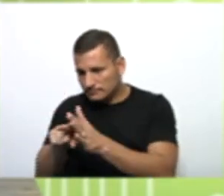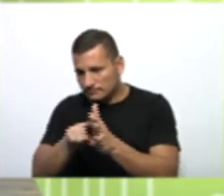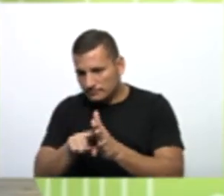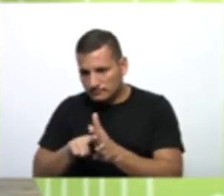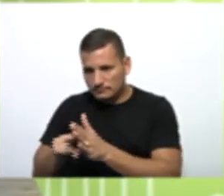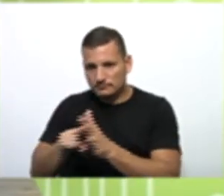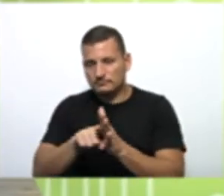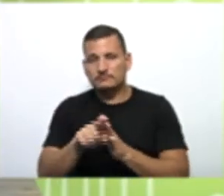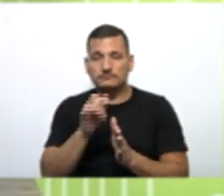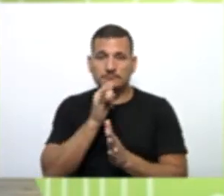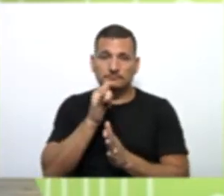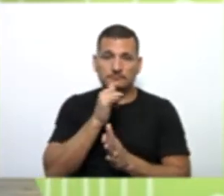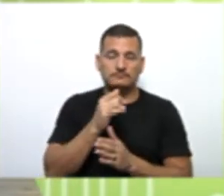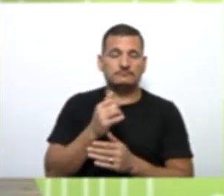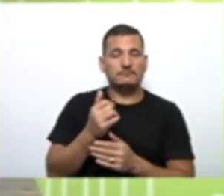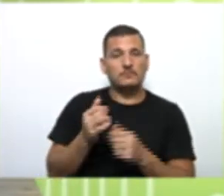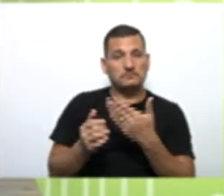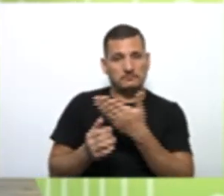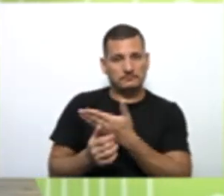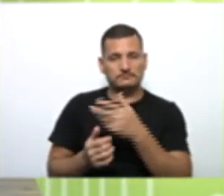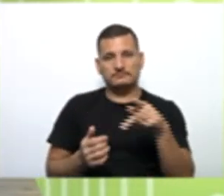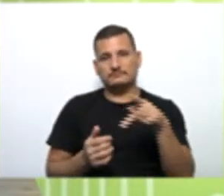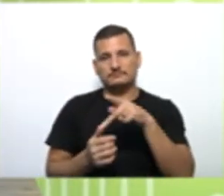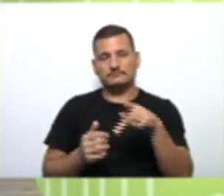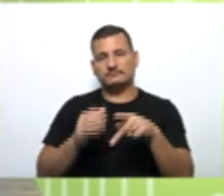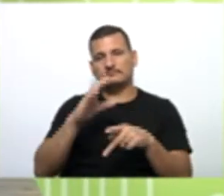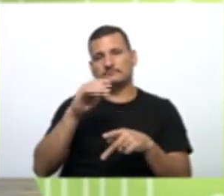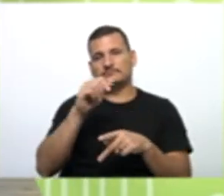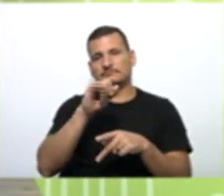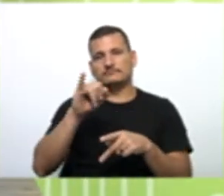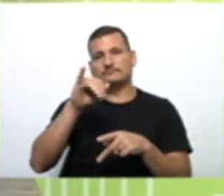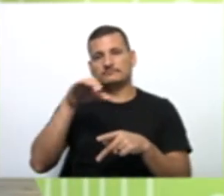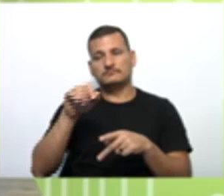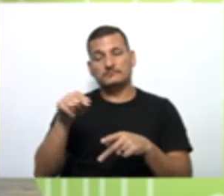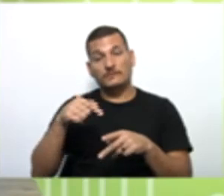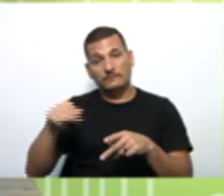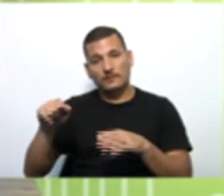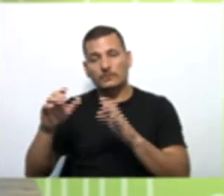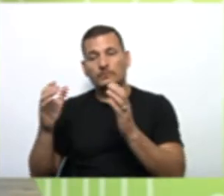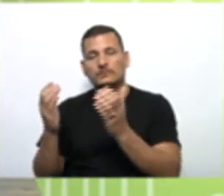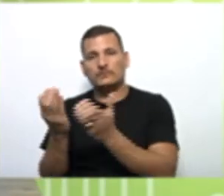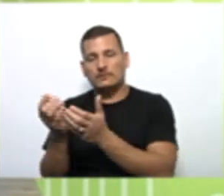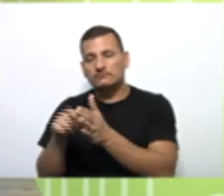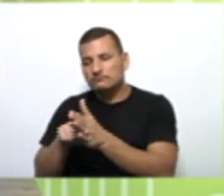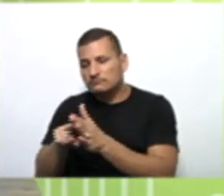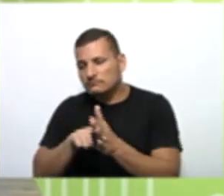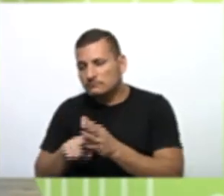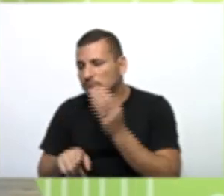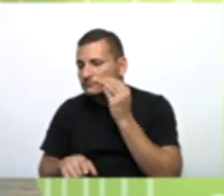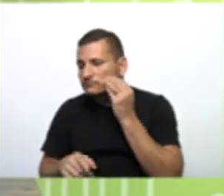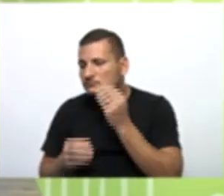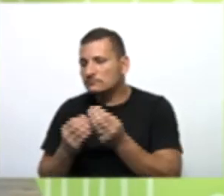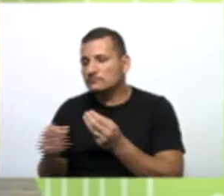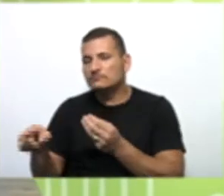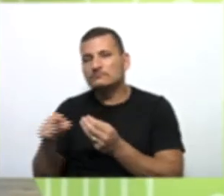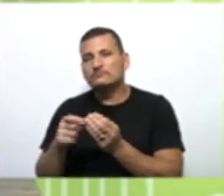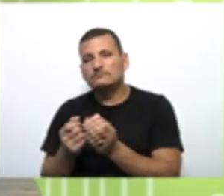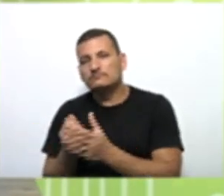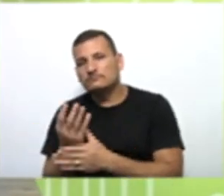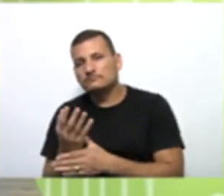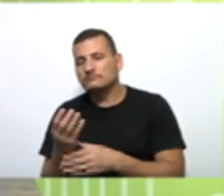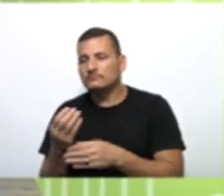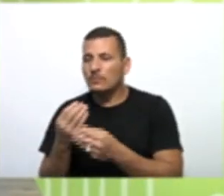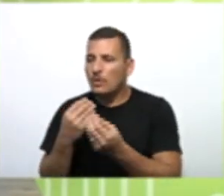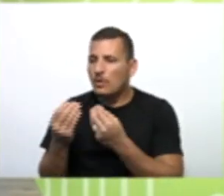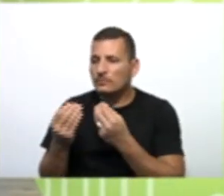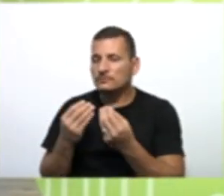Por exemplo, o professor Cássio vai até a comunidade quilombola verificar como que essas comunidades, né, se constituem, qual foi,